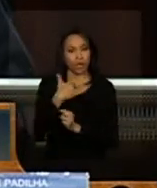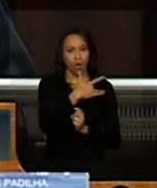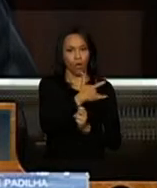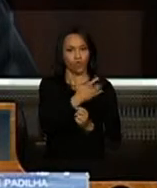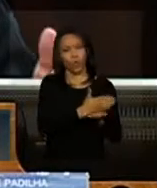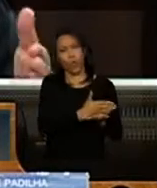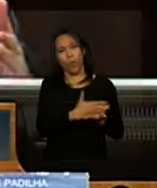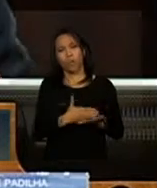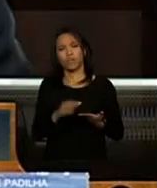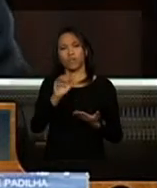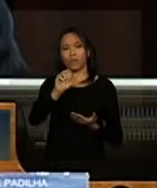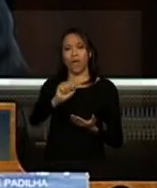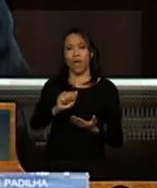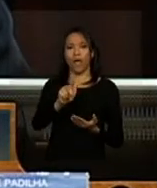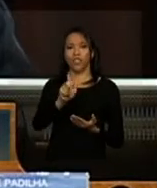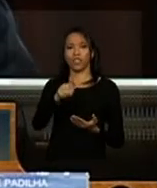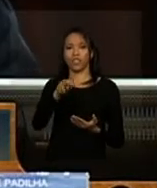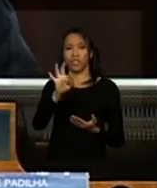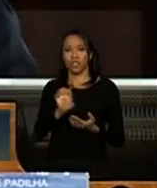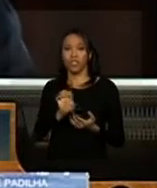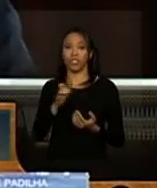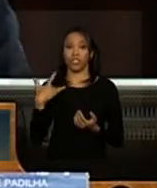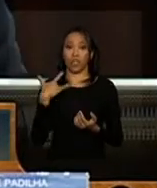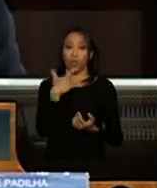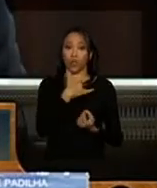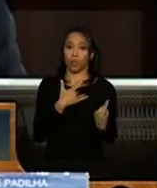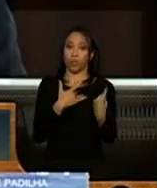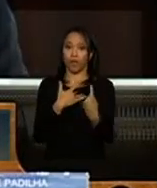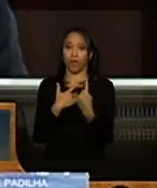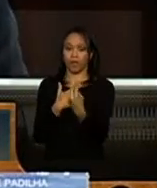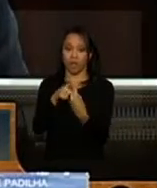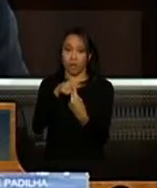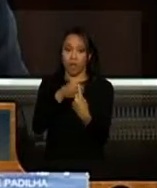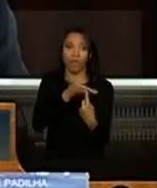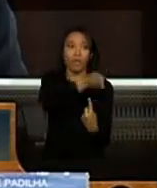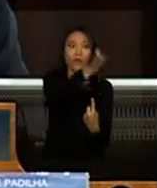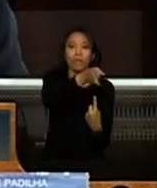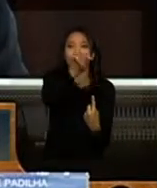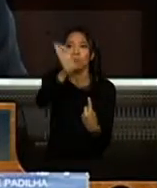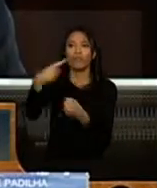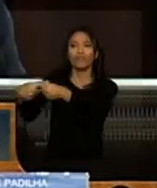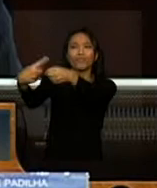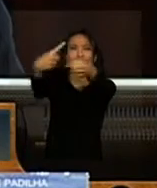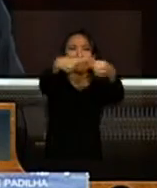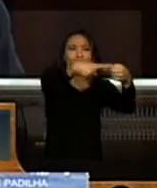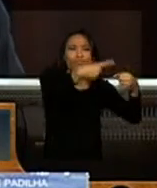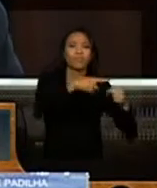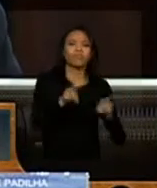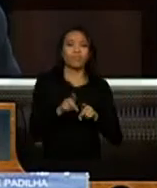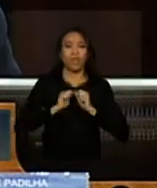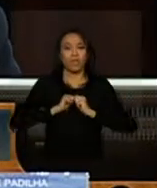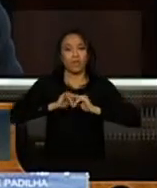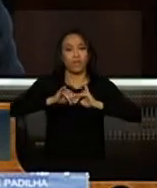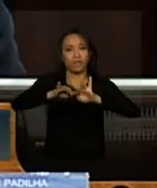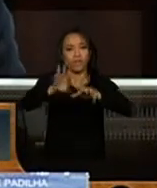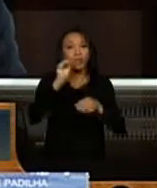os agentes comunitários de saúde ao conjunto da equipe, a expansão do acesso ao pré-natal,